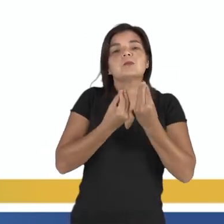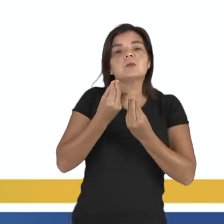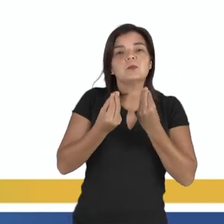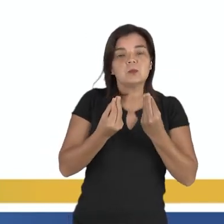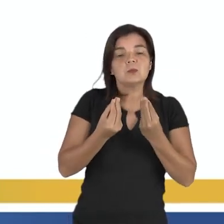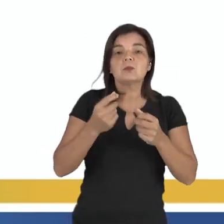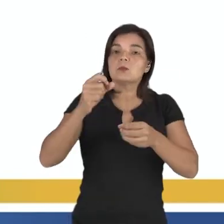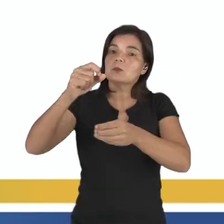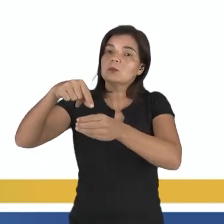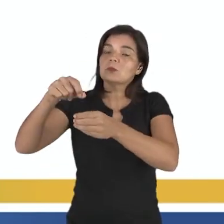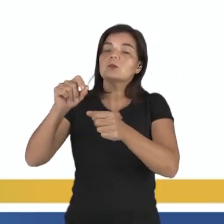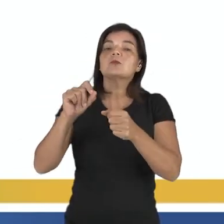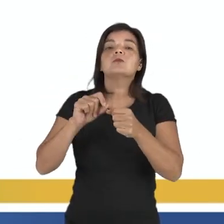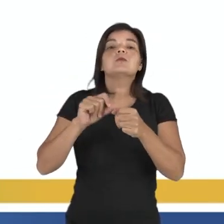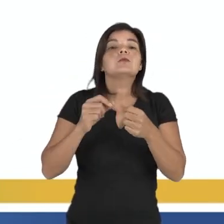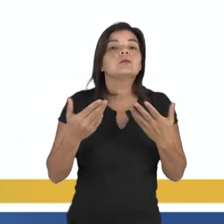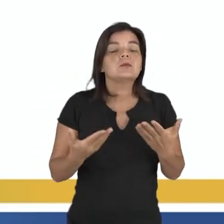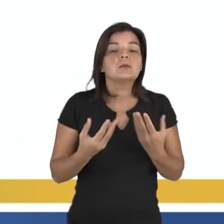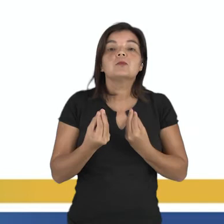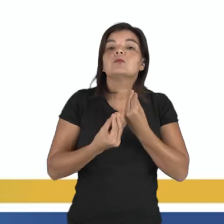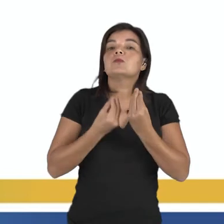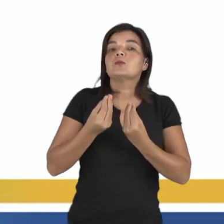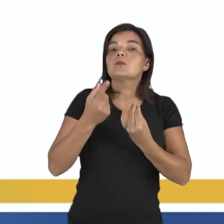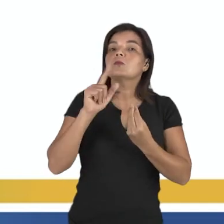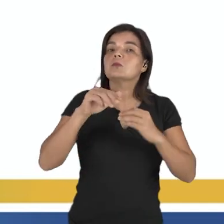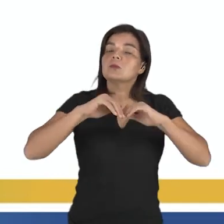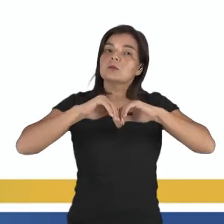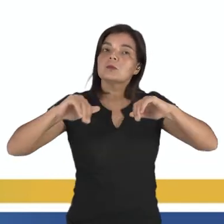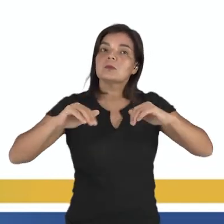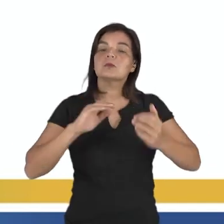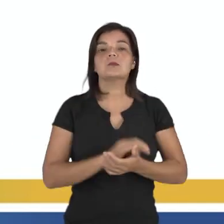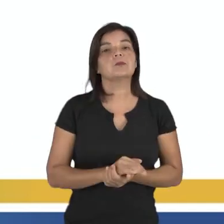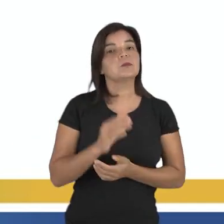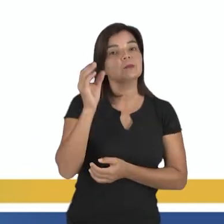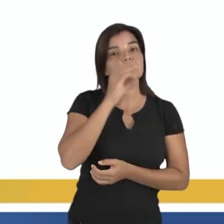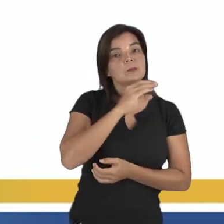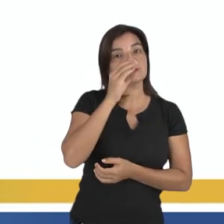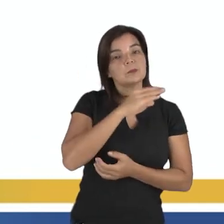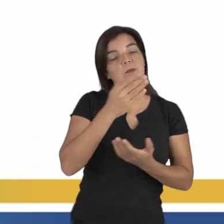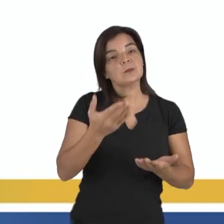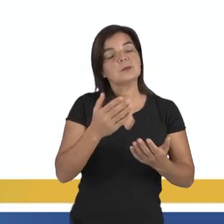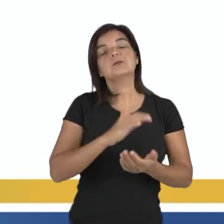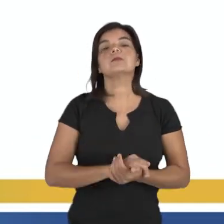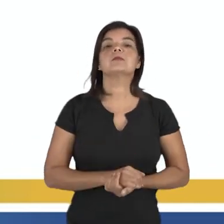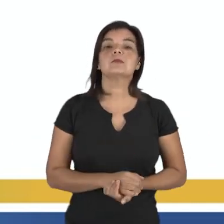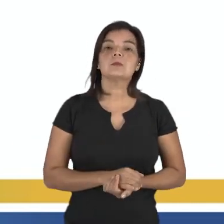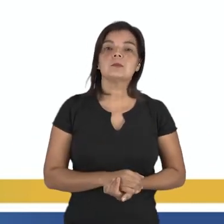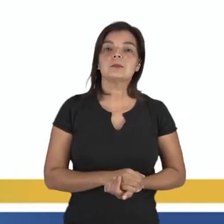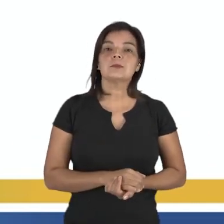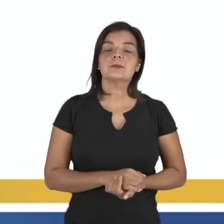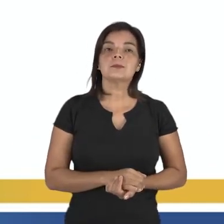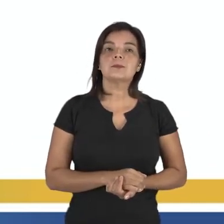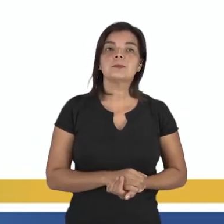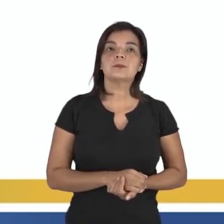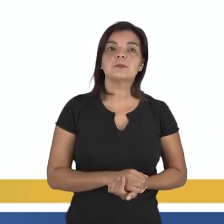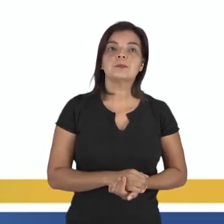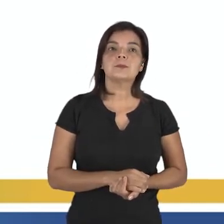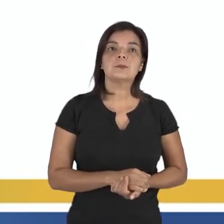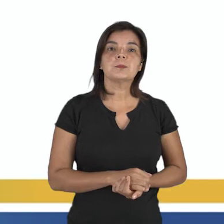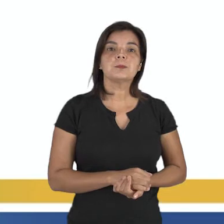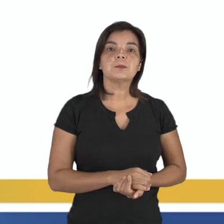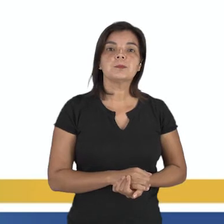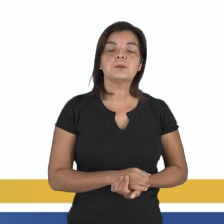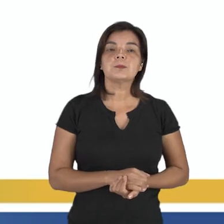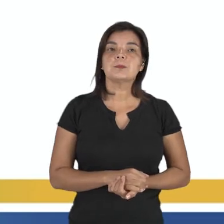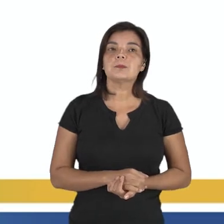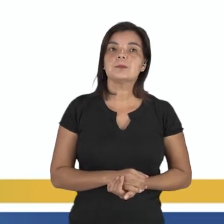eles produzem, o que que eles fazem, como que é a divisão? Então, rapidamente, para a gente fixar essa questão, certo?